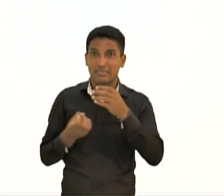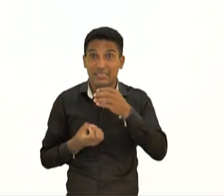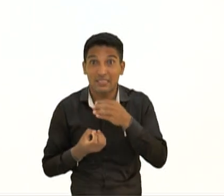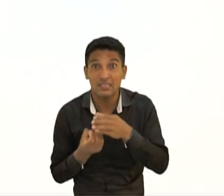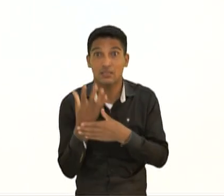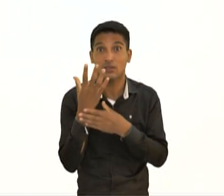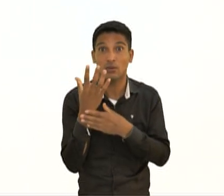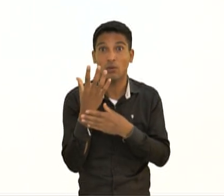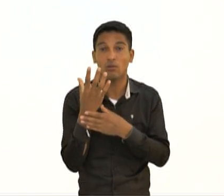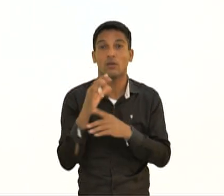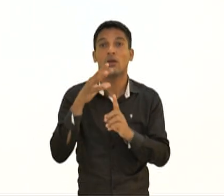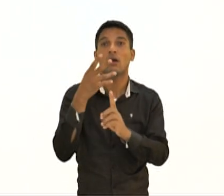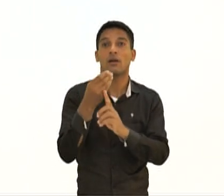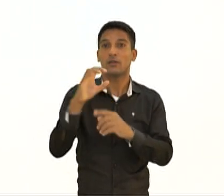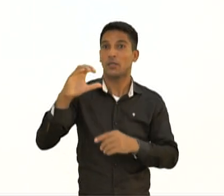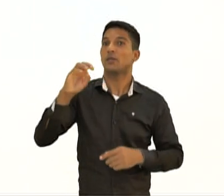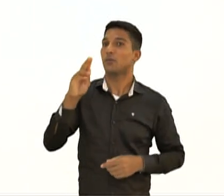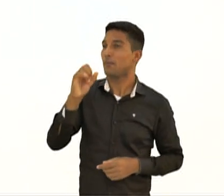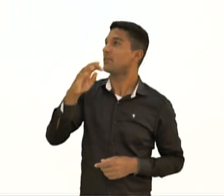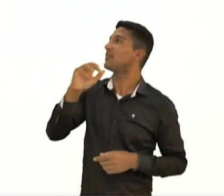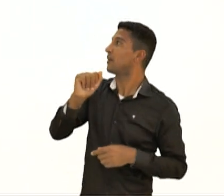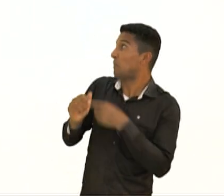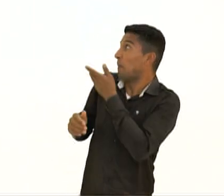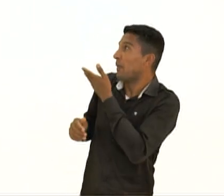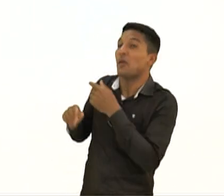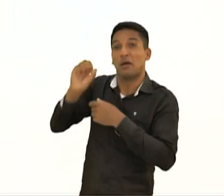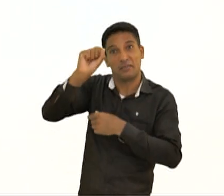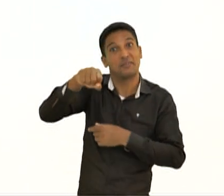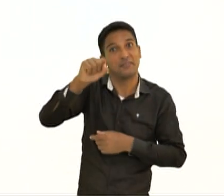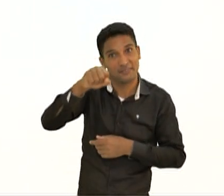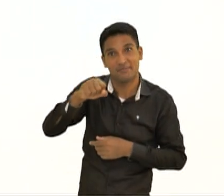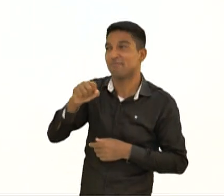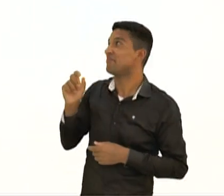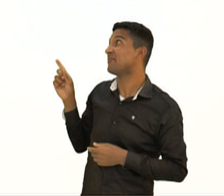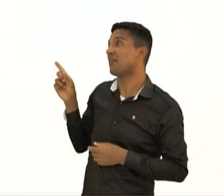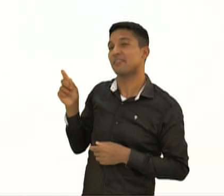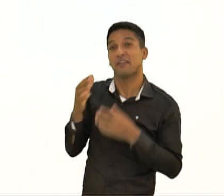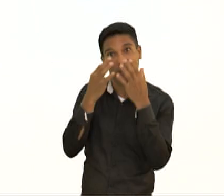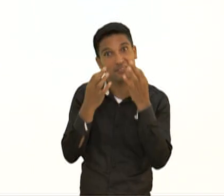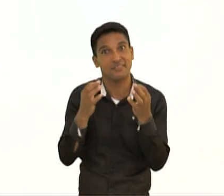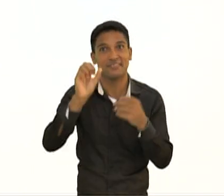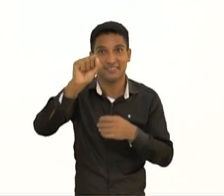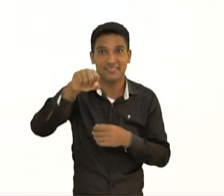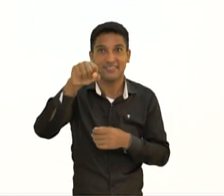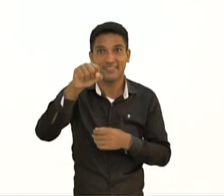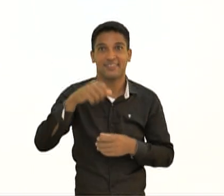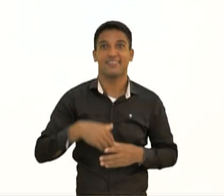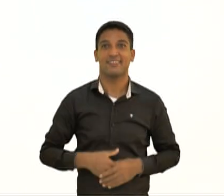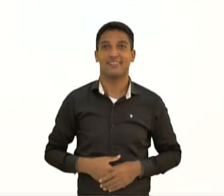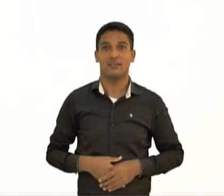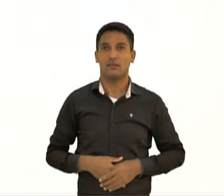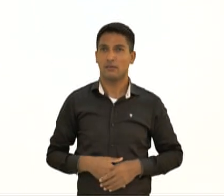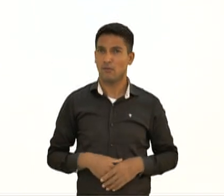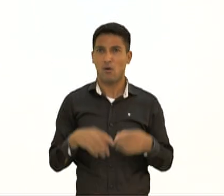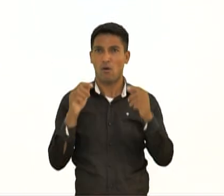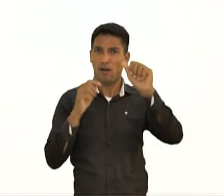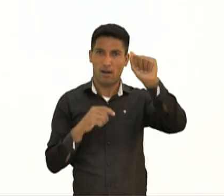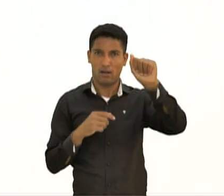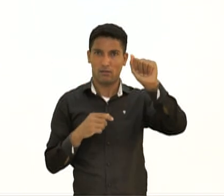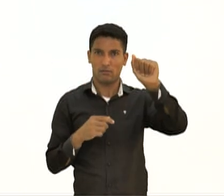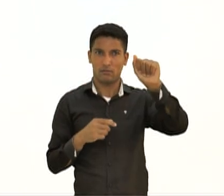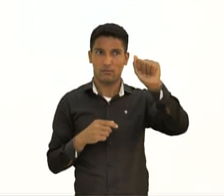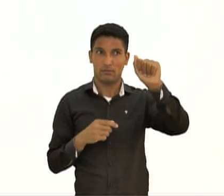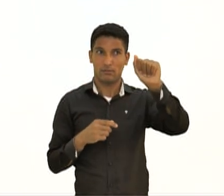prof? Olha, Isaías, será que eles ouviram? Será? Olha lá, hein, gente? Letra A, Tarsila do Amaral e Van